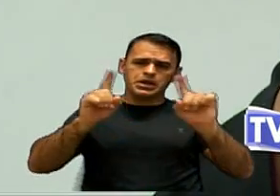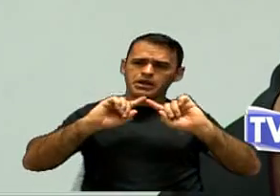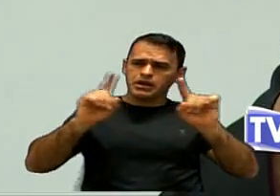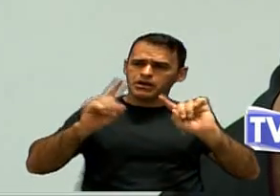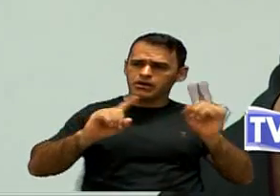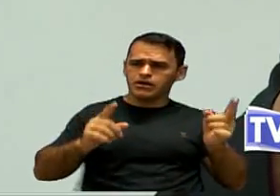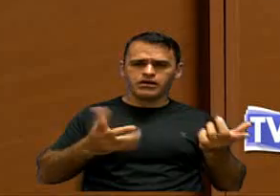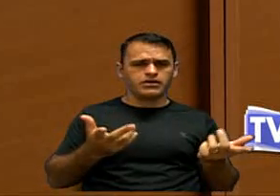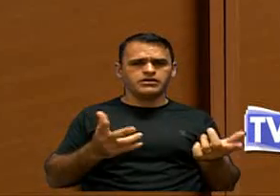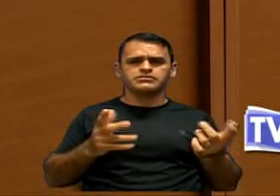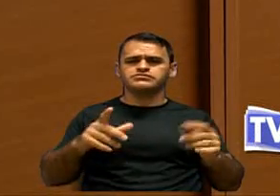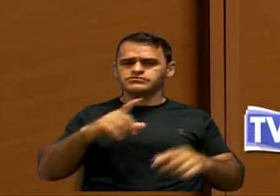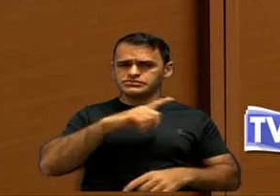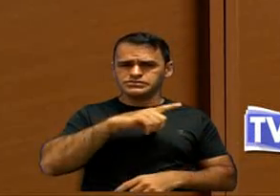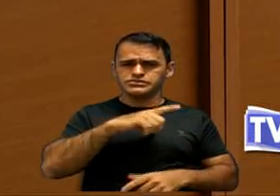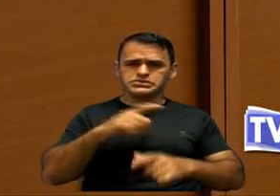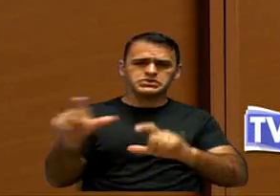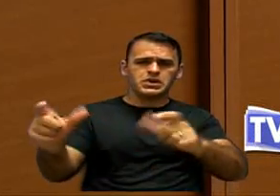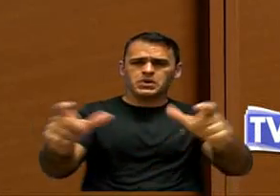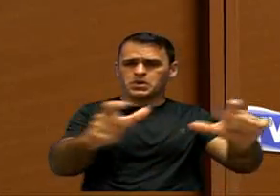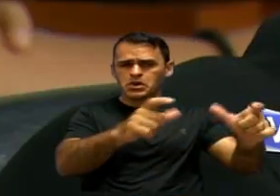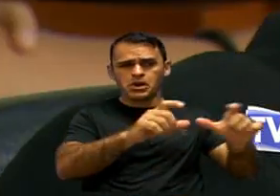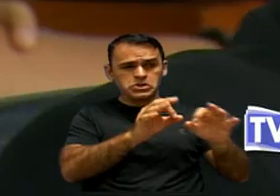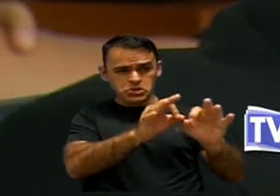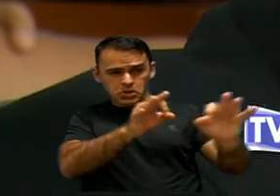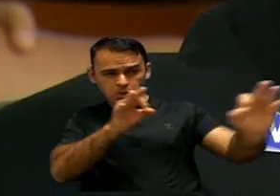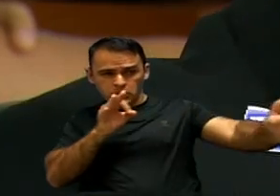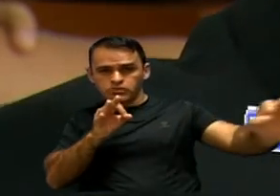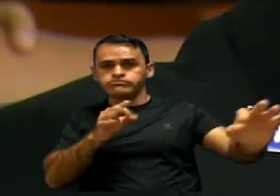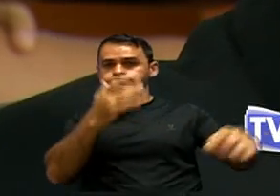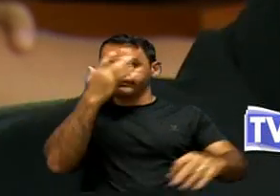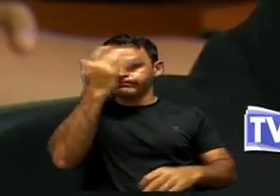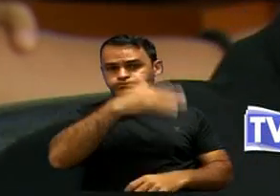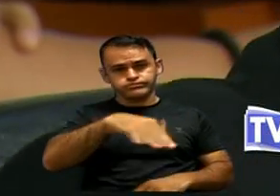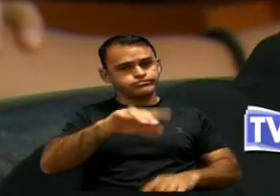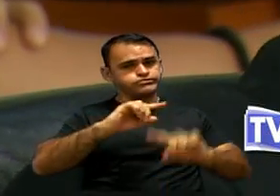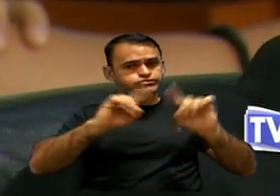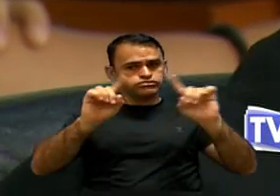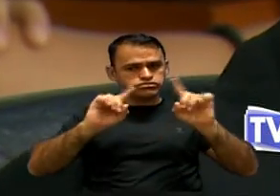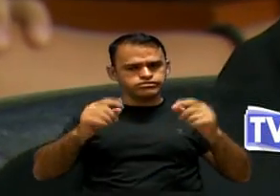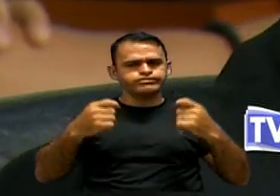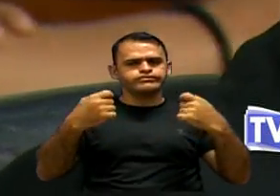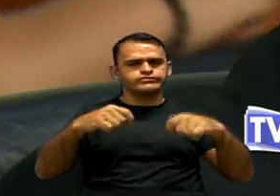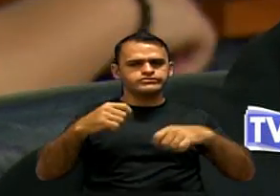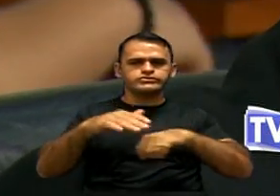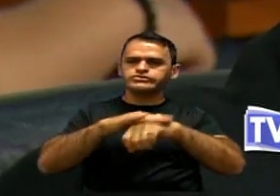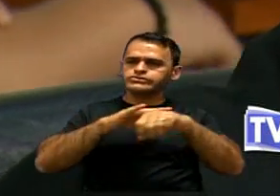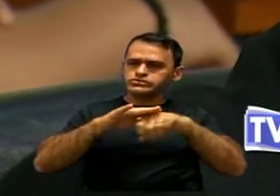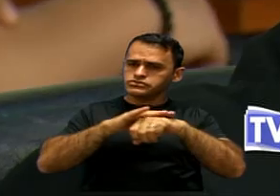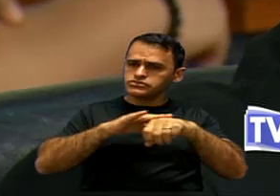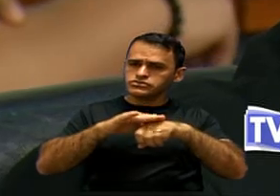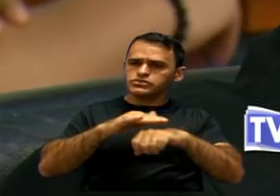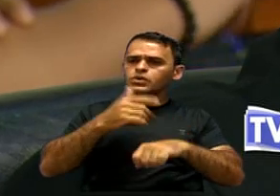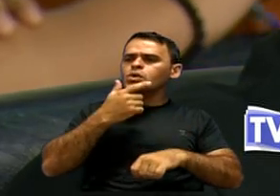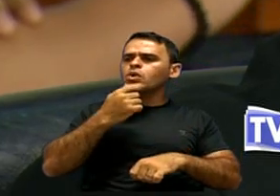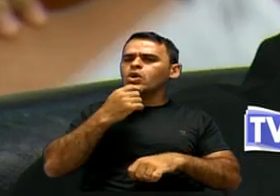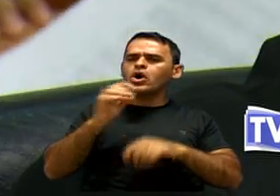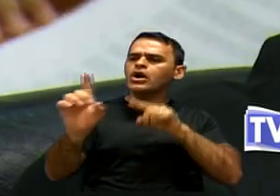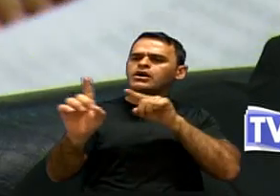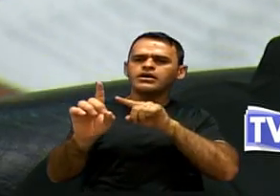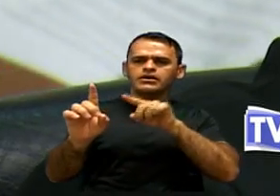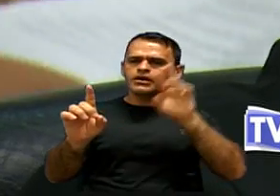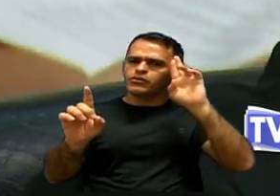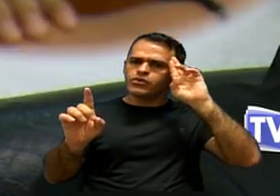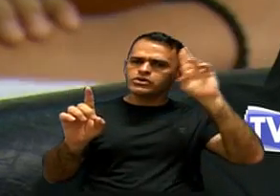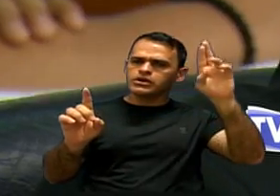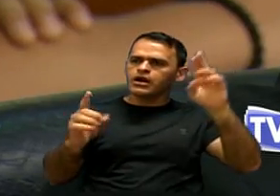Vila Formosa. Então, você está de parabéns. Nós temos que fazer, nós temos que ir lá conversar com o Diano Brasil, com o Sérgio, sentar. Sérgio, o que vocês fizeram?